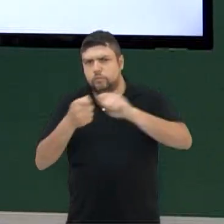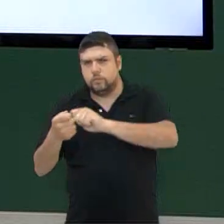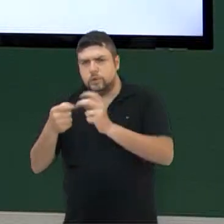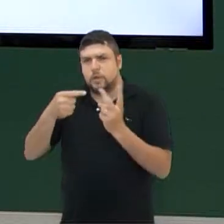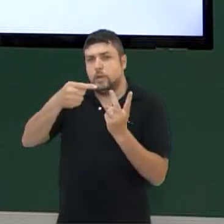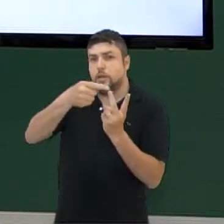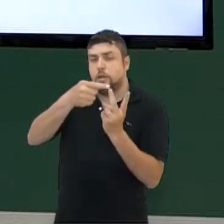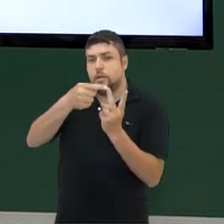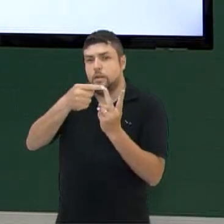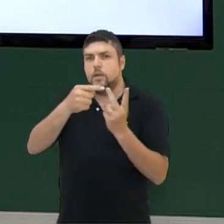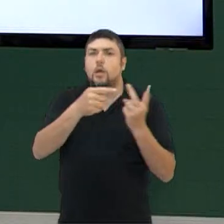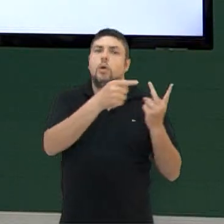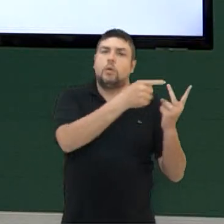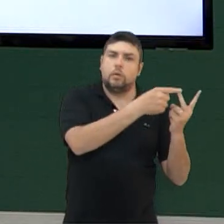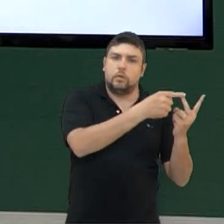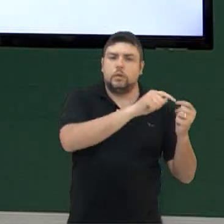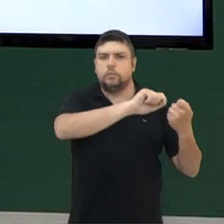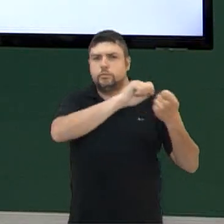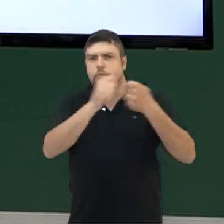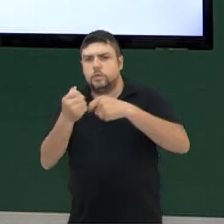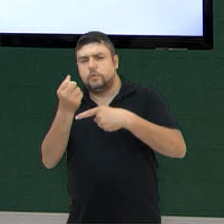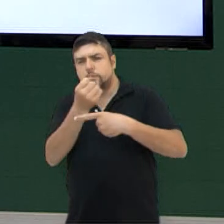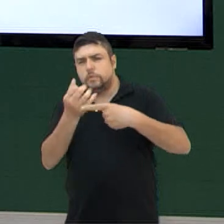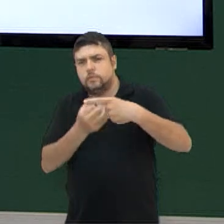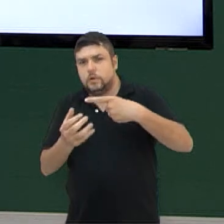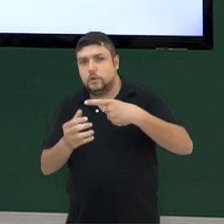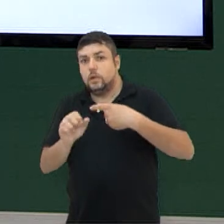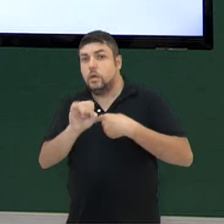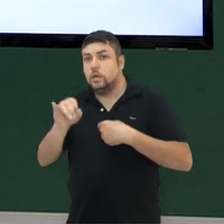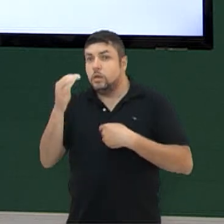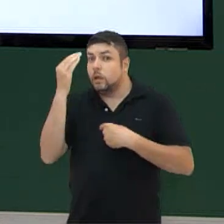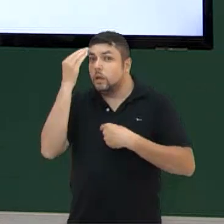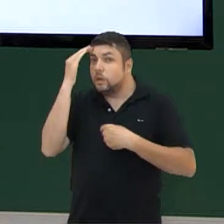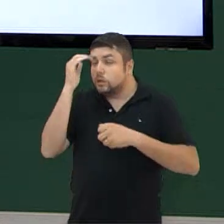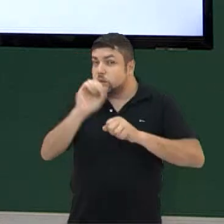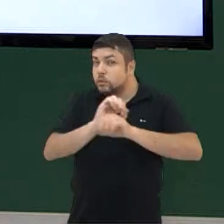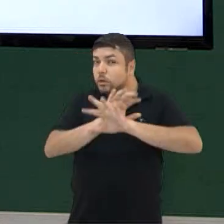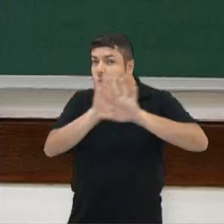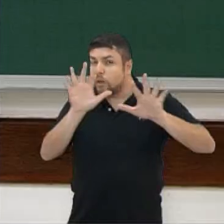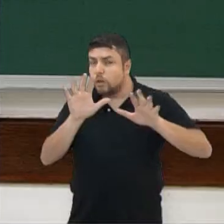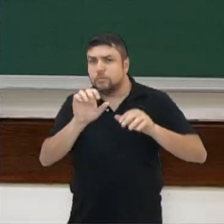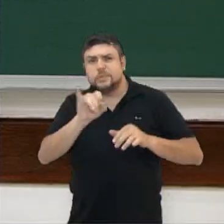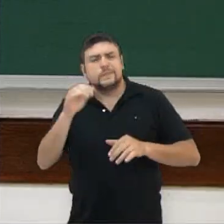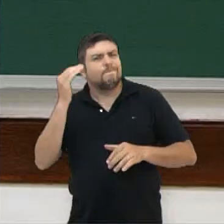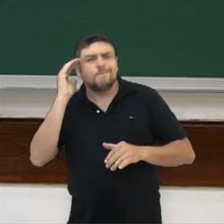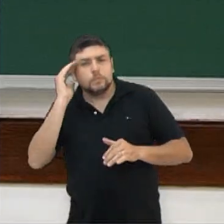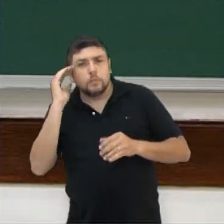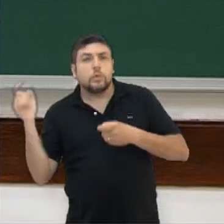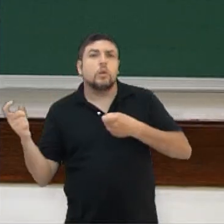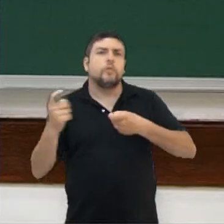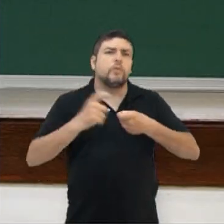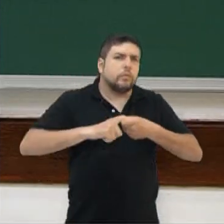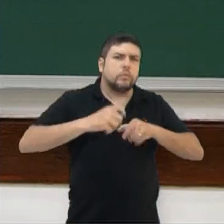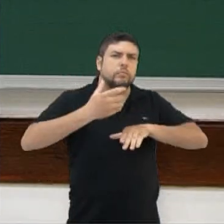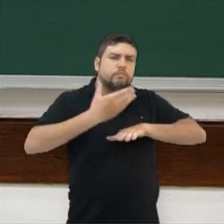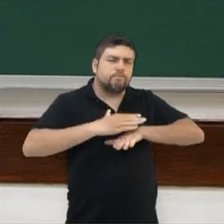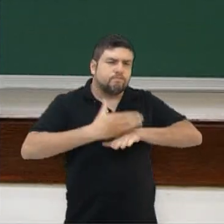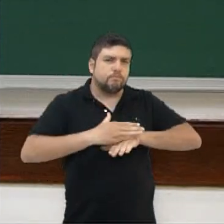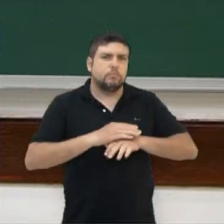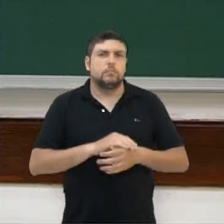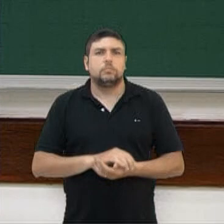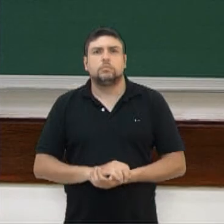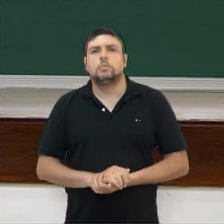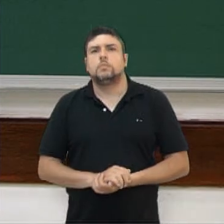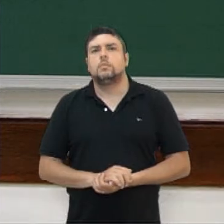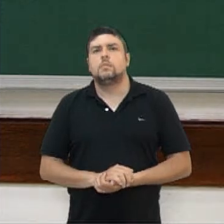vai ser ótimo para você, tá? Então, se você não entendeu muito bem, volta, faz de novo, tenta outra vez que vai dar certo. Bom, aí